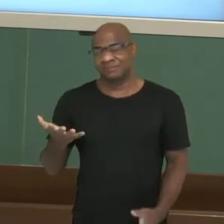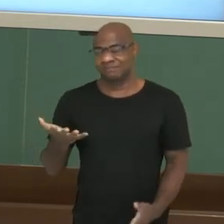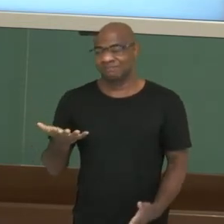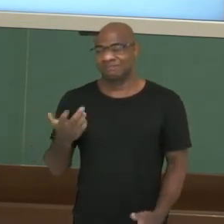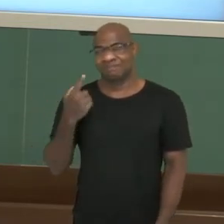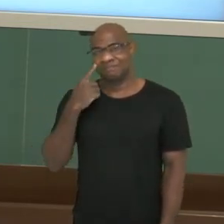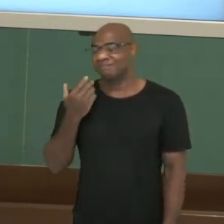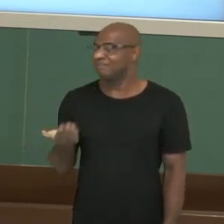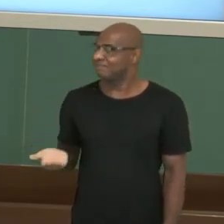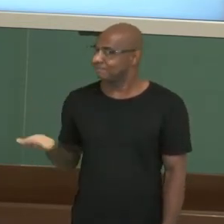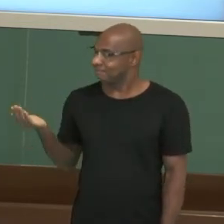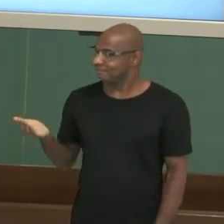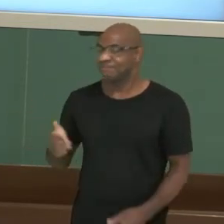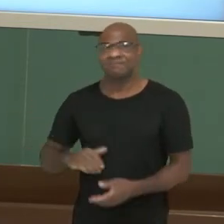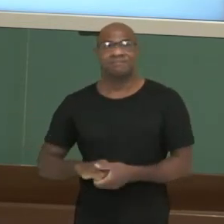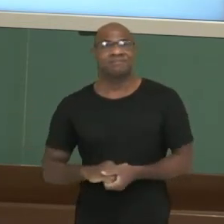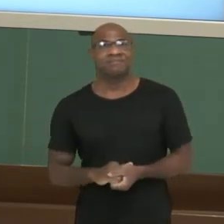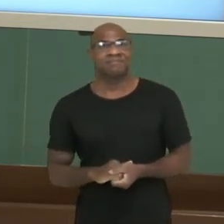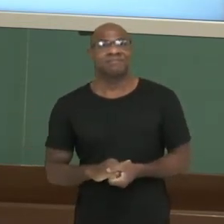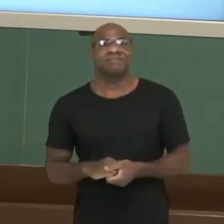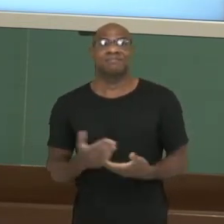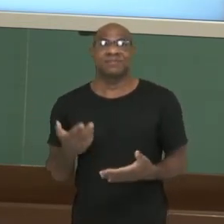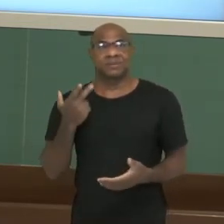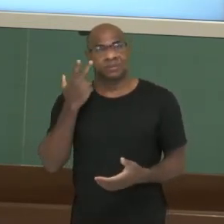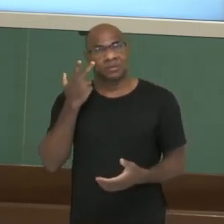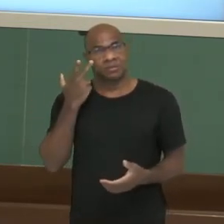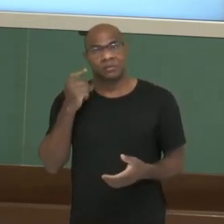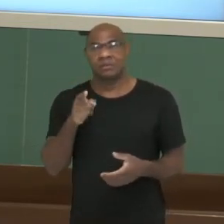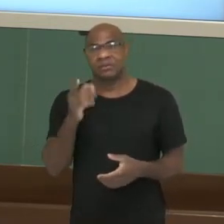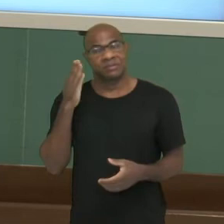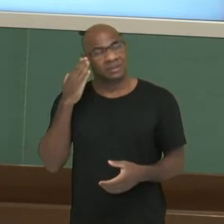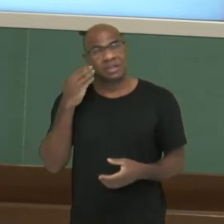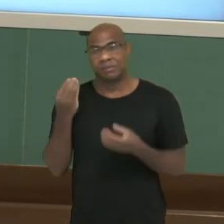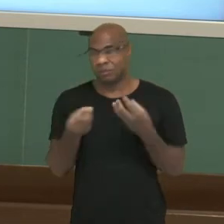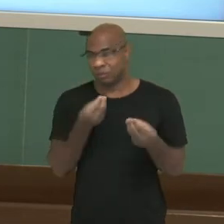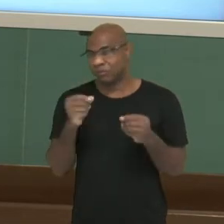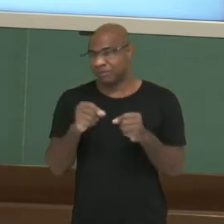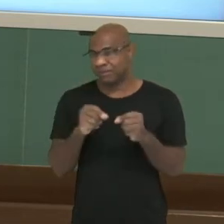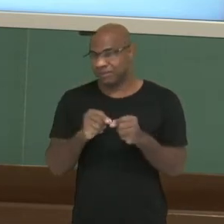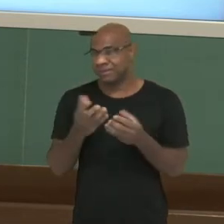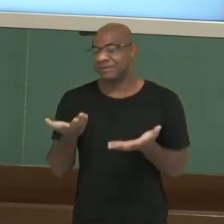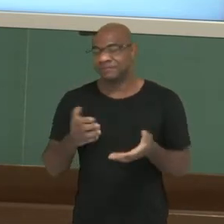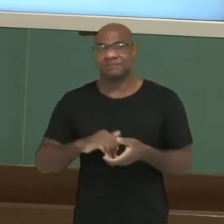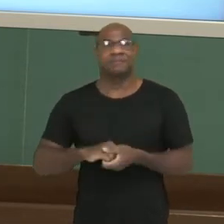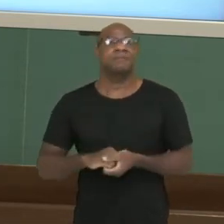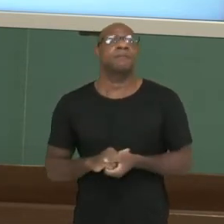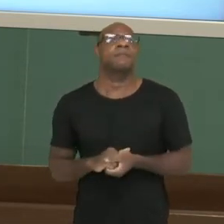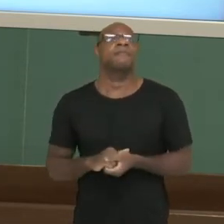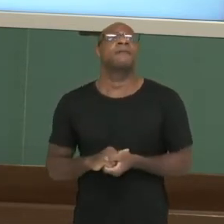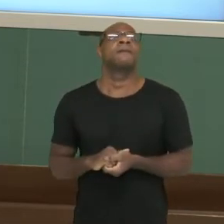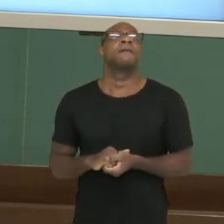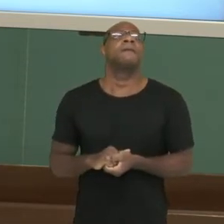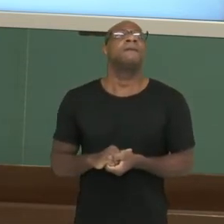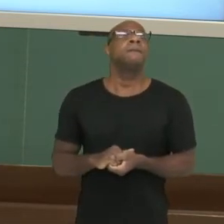ali na raiz quarta? É normal, mas agora você já sabe como proceder da próxima vez, tá bom?